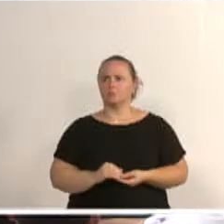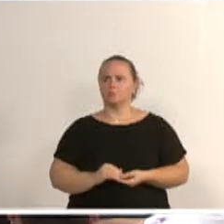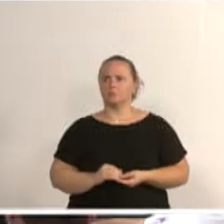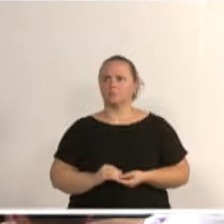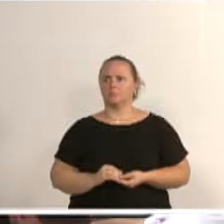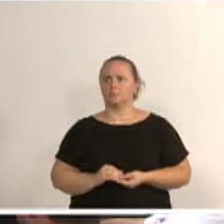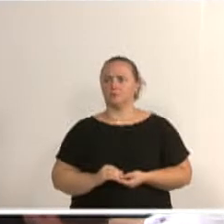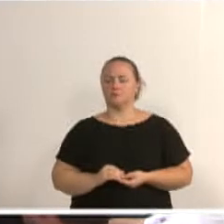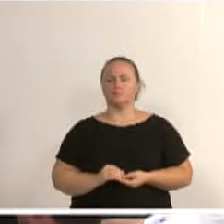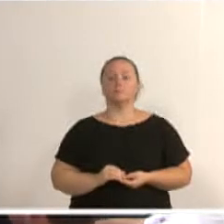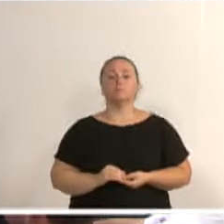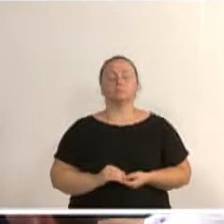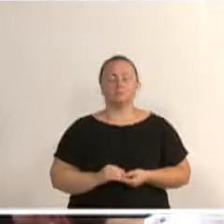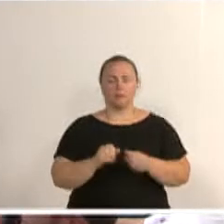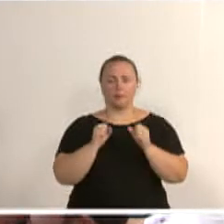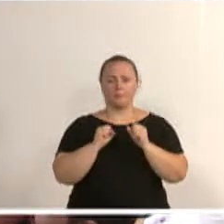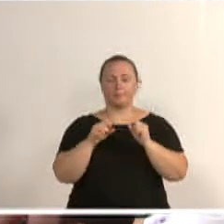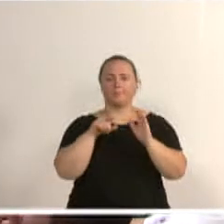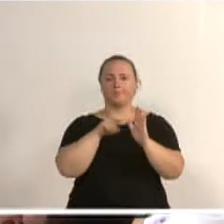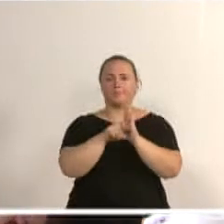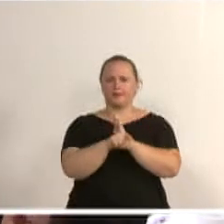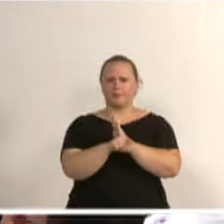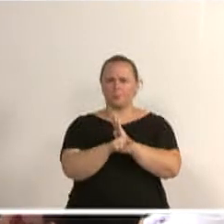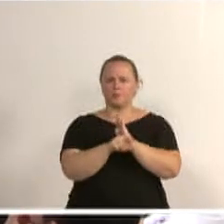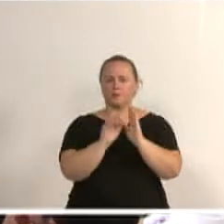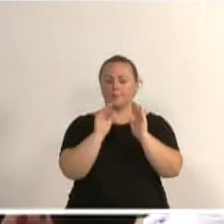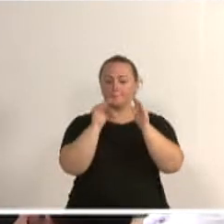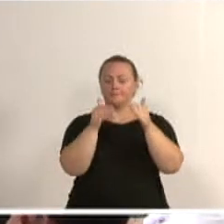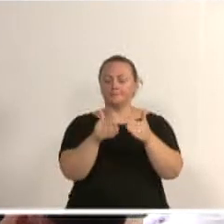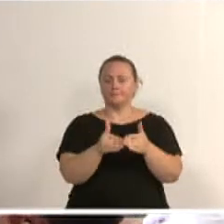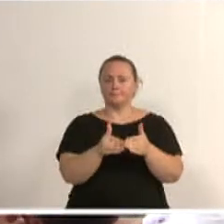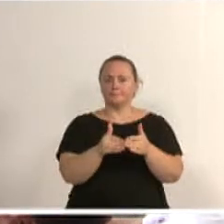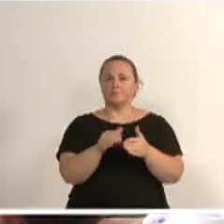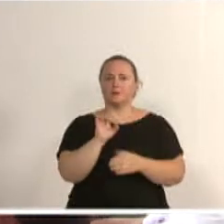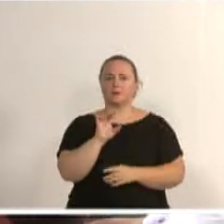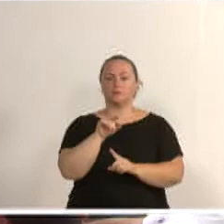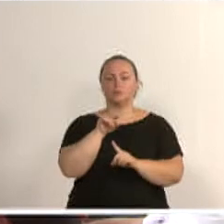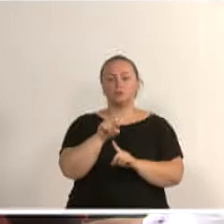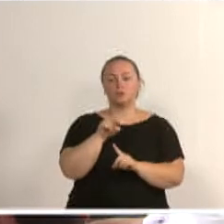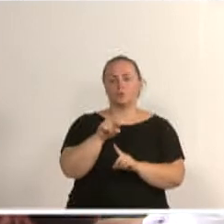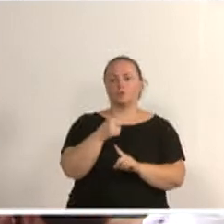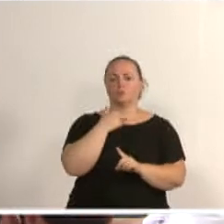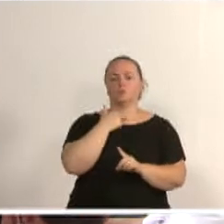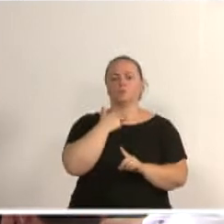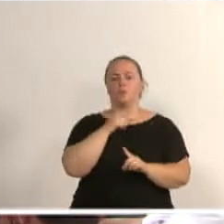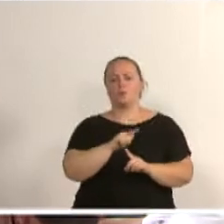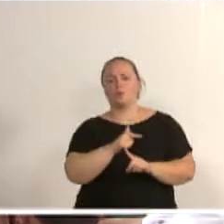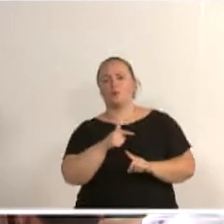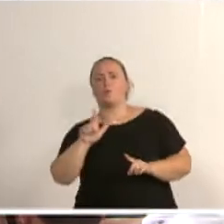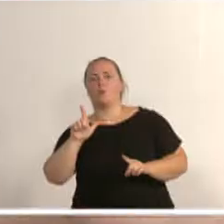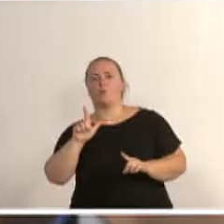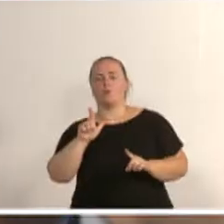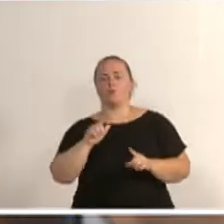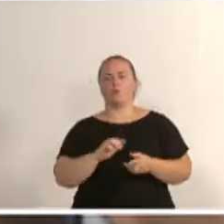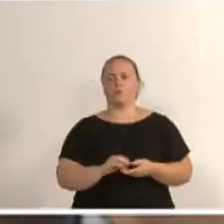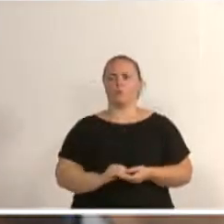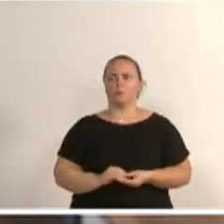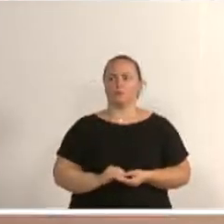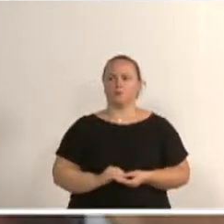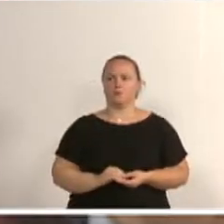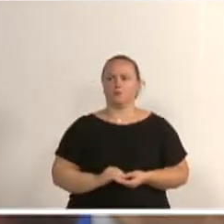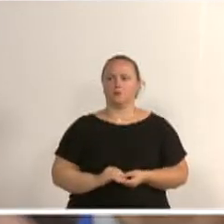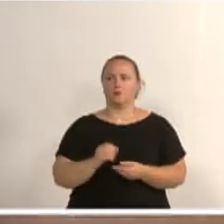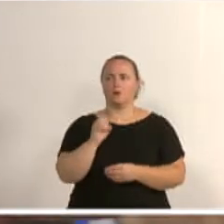Momento que é para fazer só perguntas, somente aquilo. A gente não pode falar um pouco mais ou